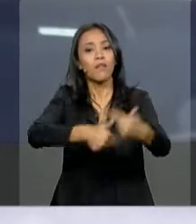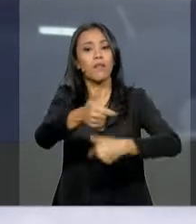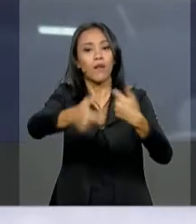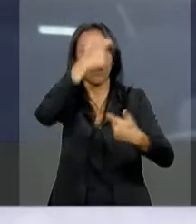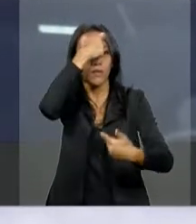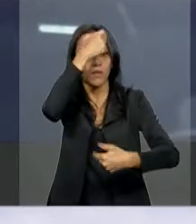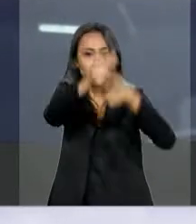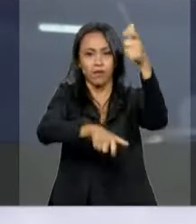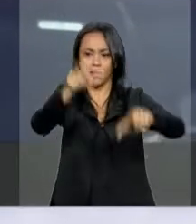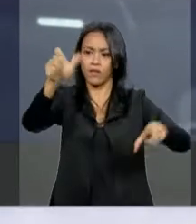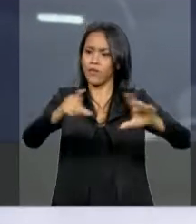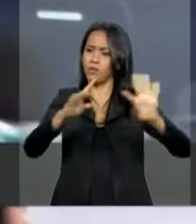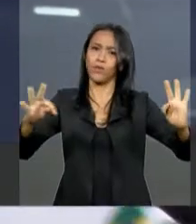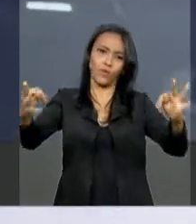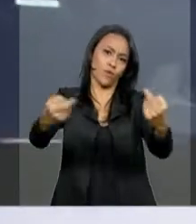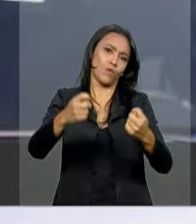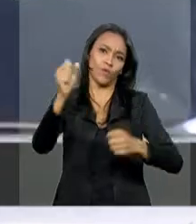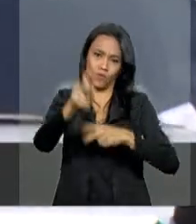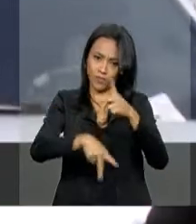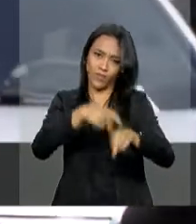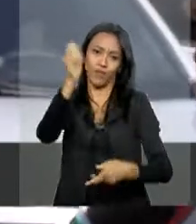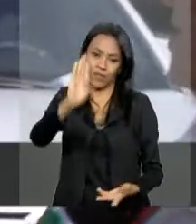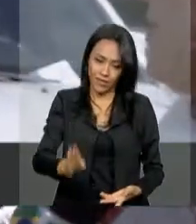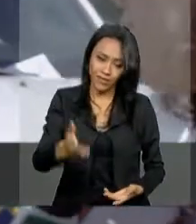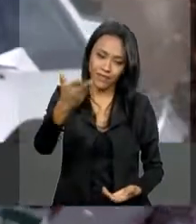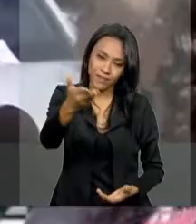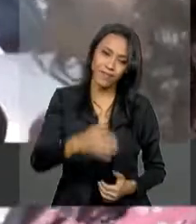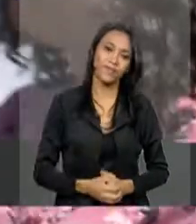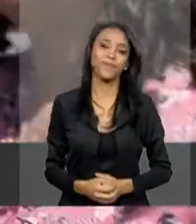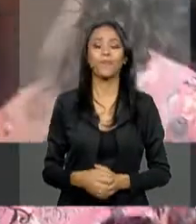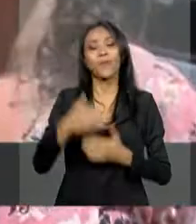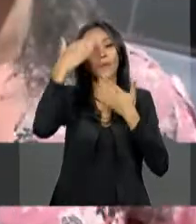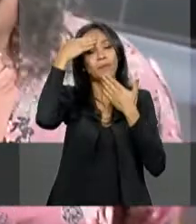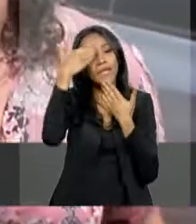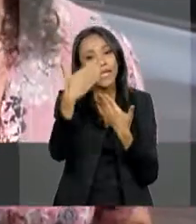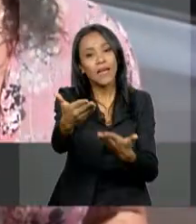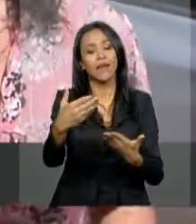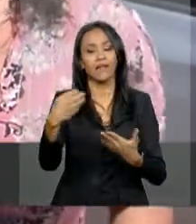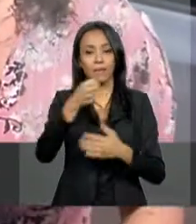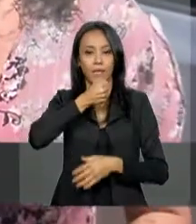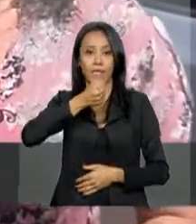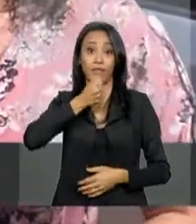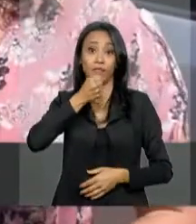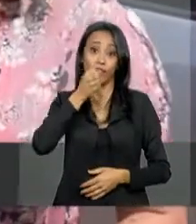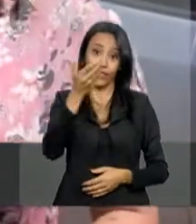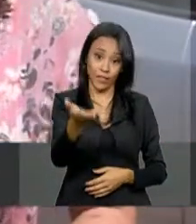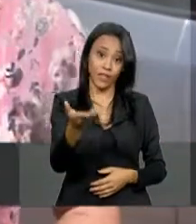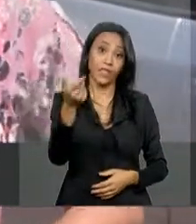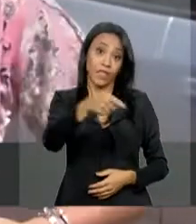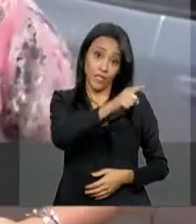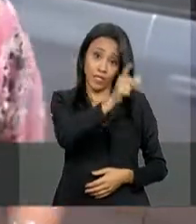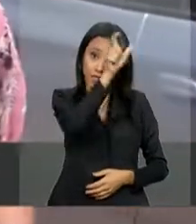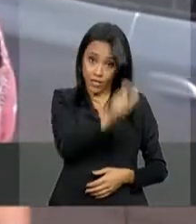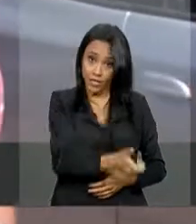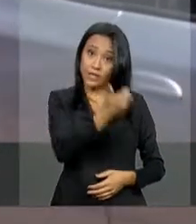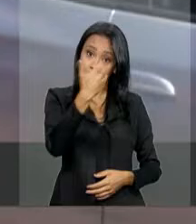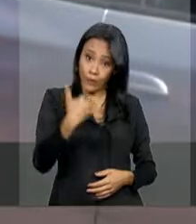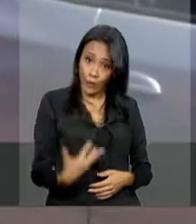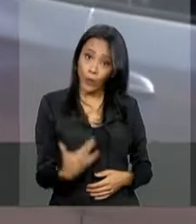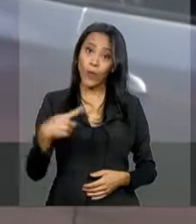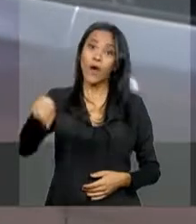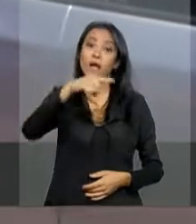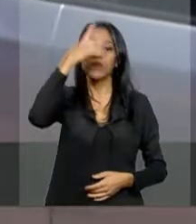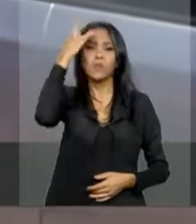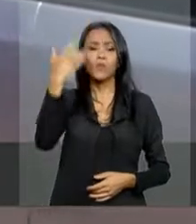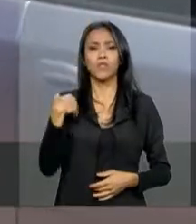de todos os usuários brasileiros. Perfeito, ministro das Cidades, Alexandre Baldi, obrigada pela sua entrevista. Bom, como o ministro disse, os motoristas que passam